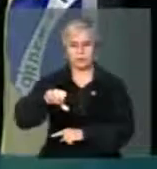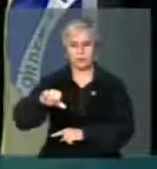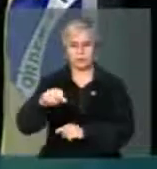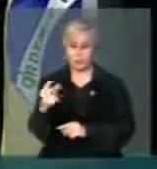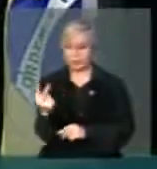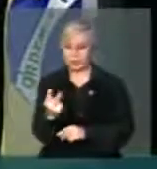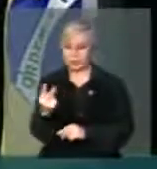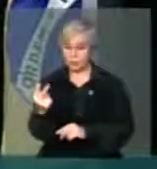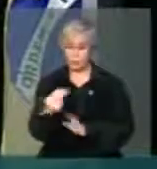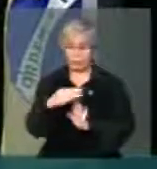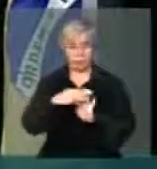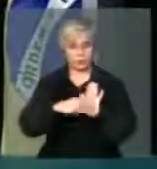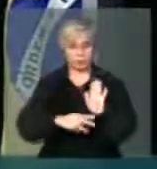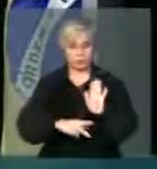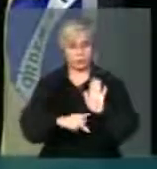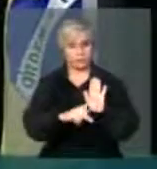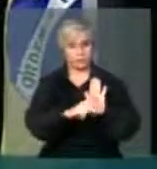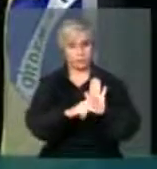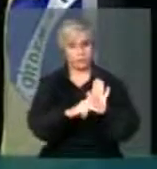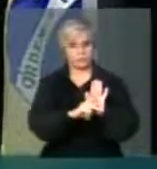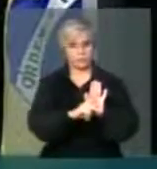Essas duas medidas provisórias